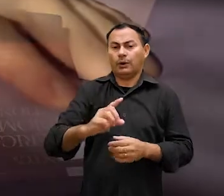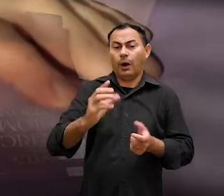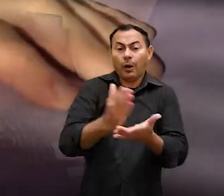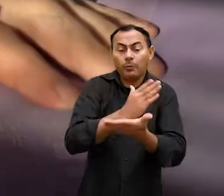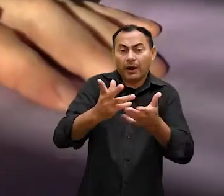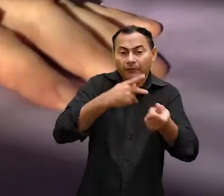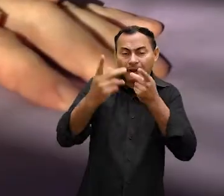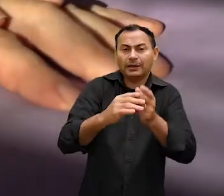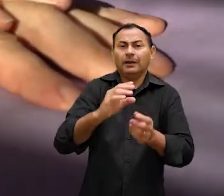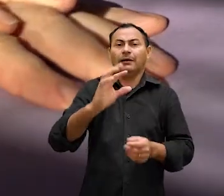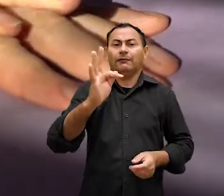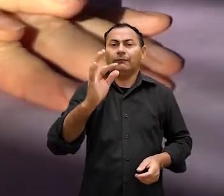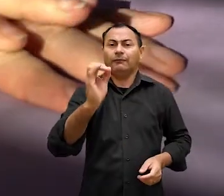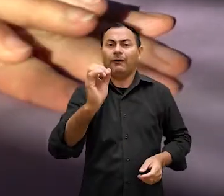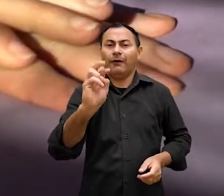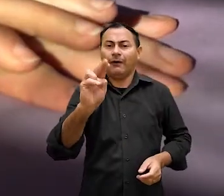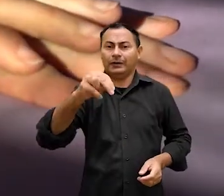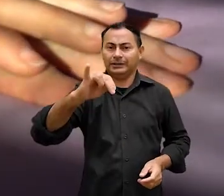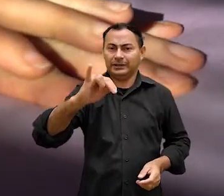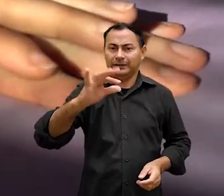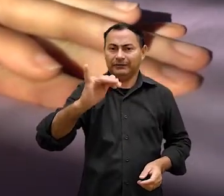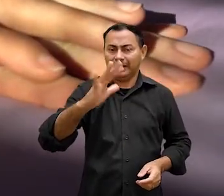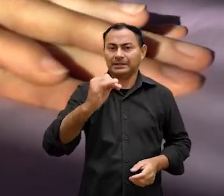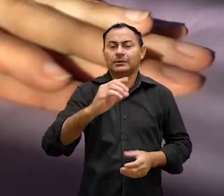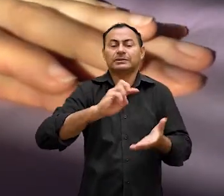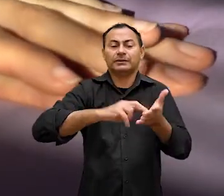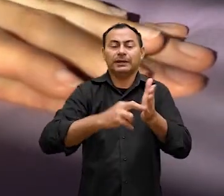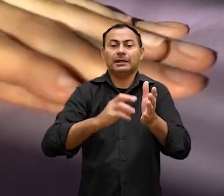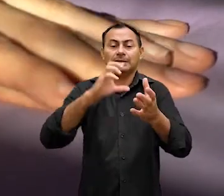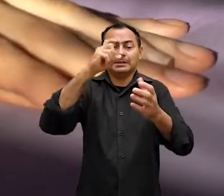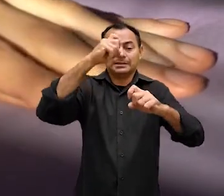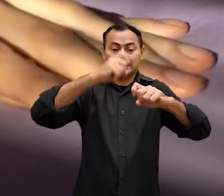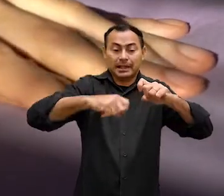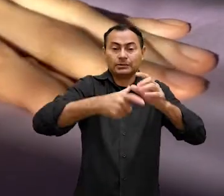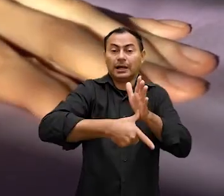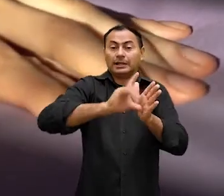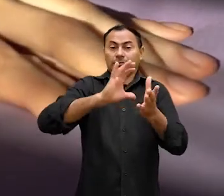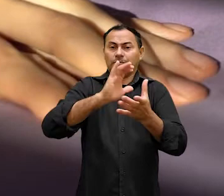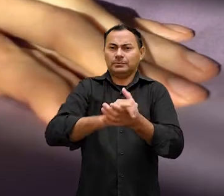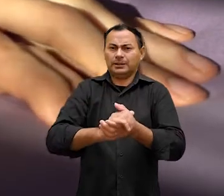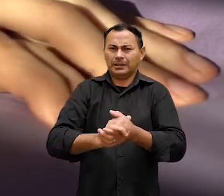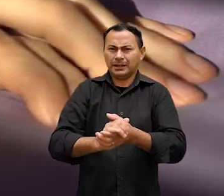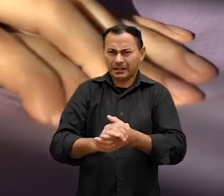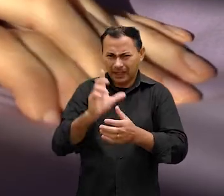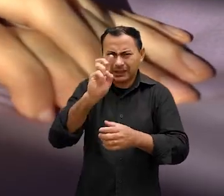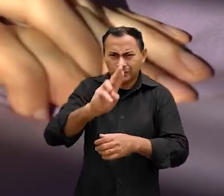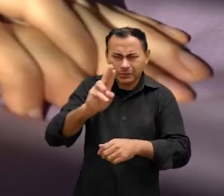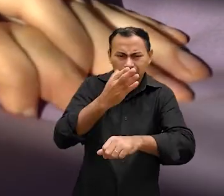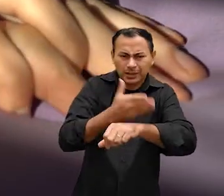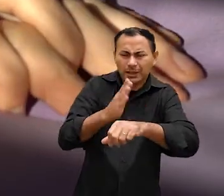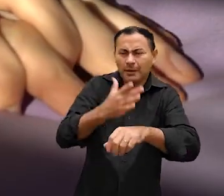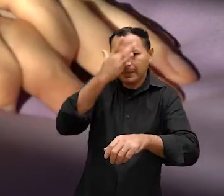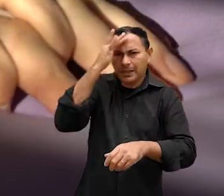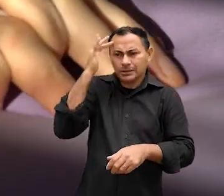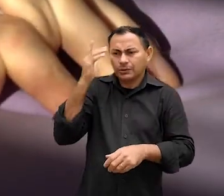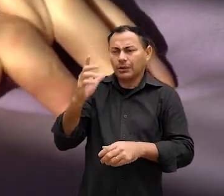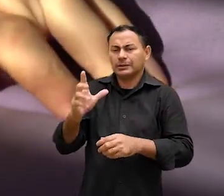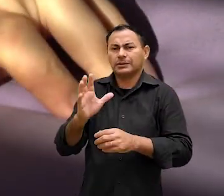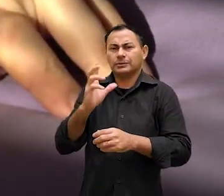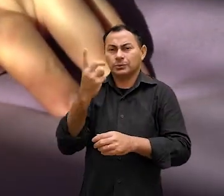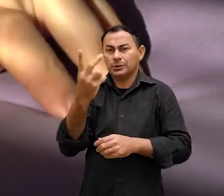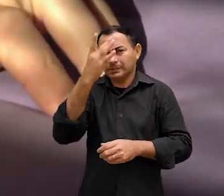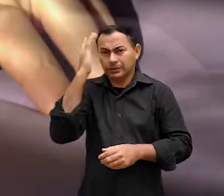que a palavra é fornicação, que quer dizer sexo antes do casamento. Será que dá para aplicar essa palavra para duas pessoas que já são